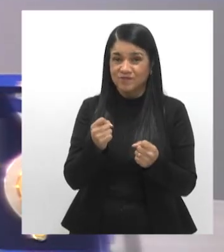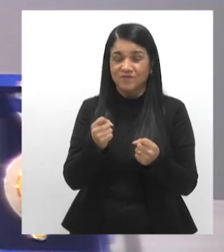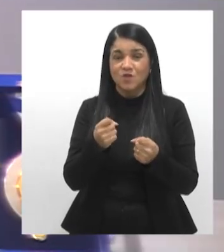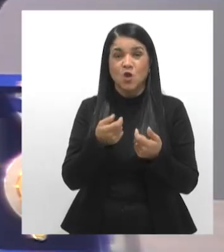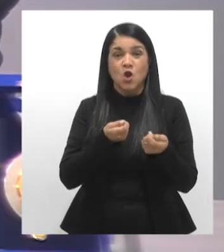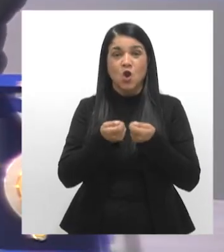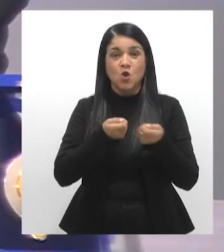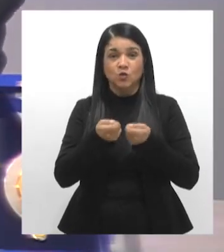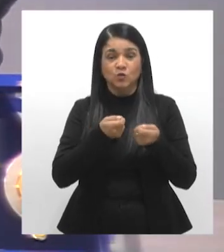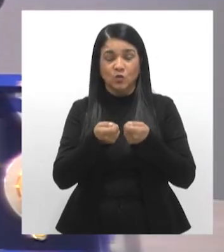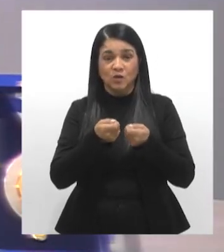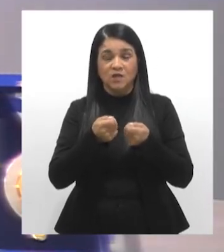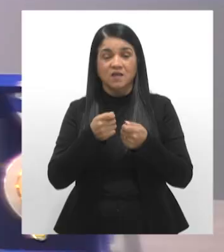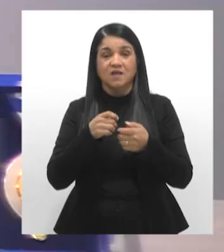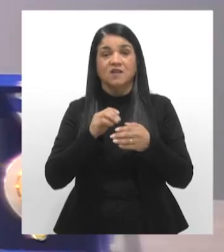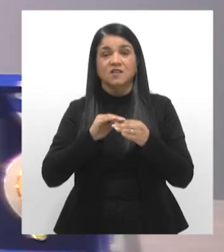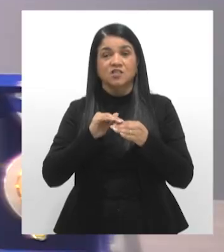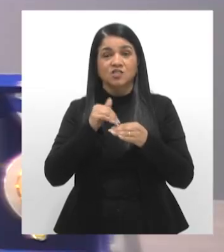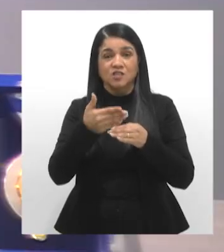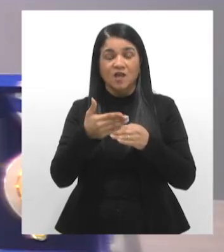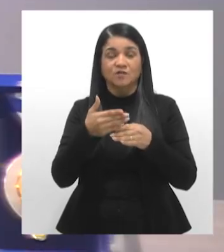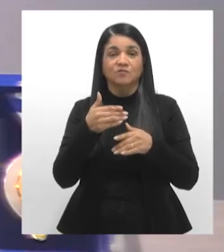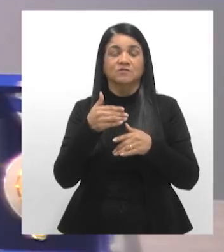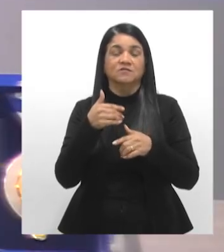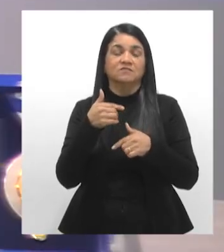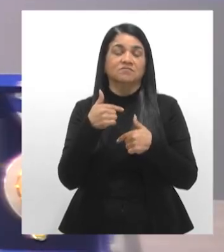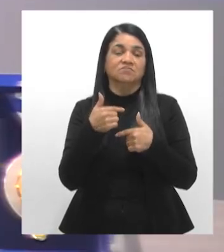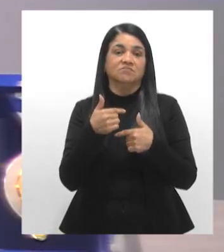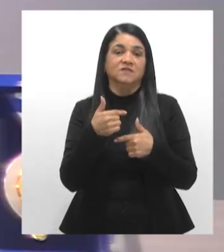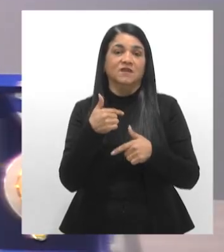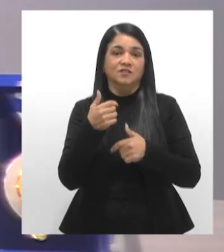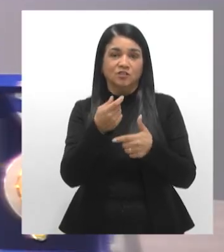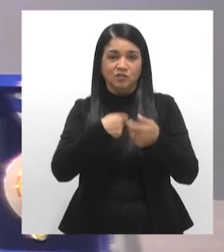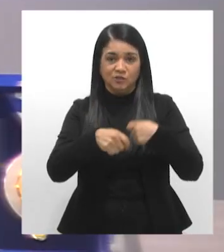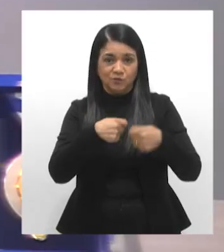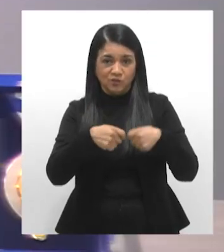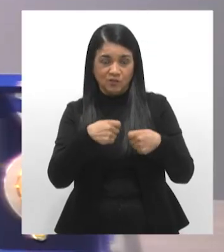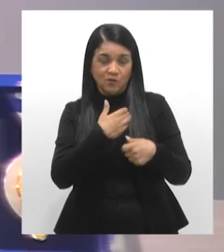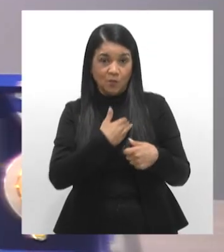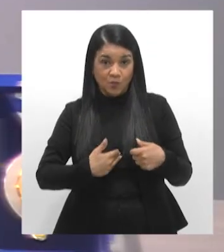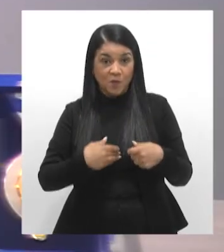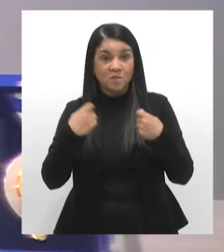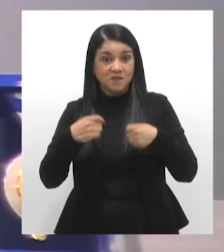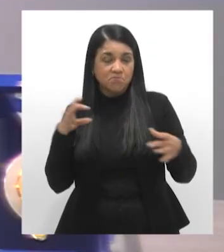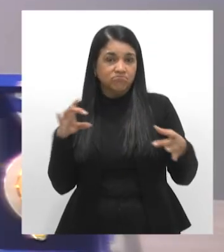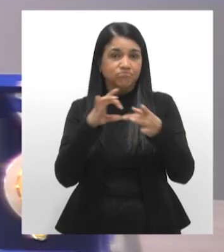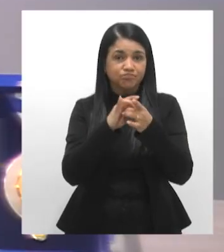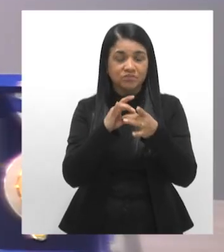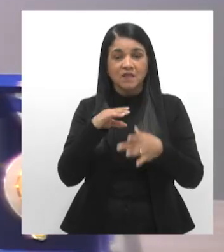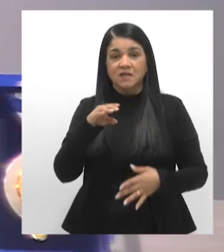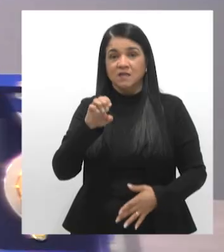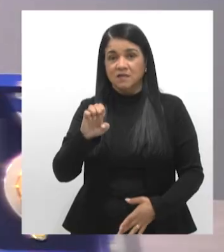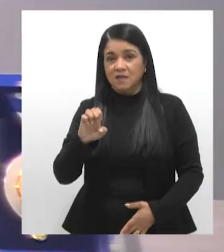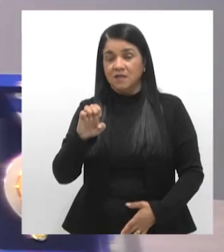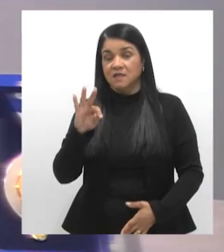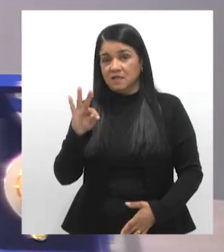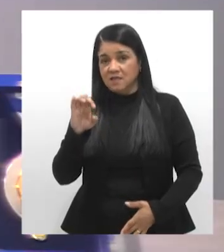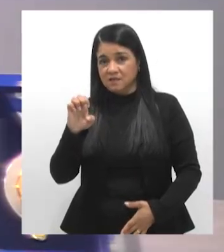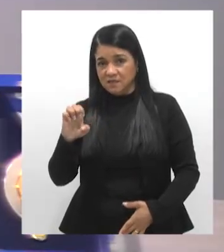da administração pública sem o TCE. O TCE tem um corpo instrutivo